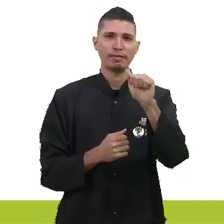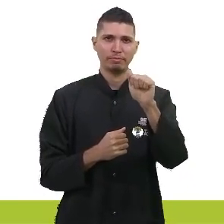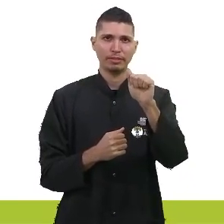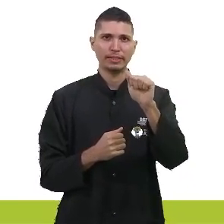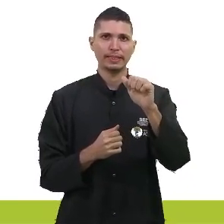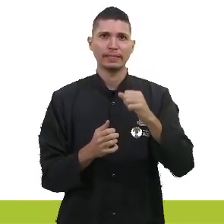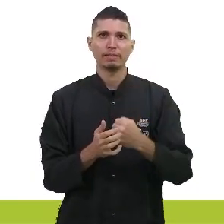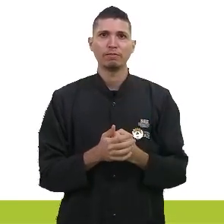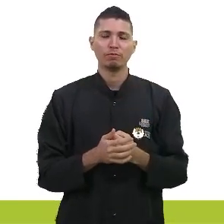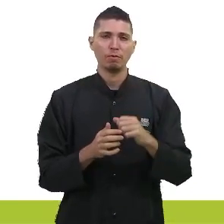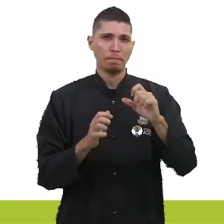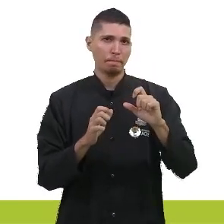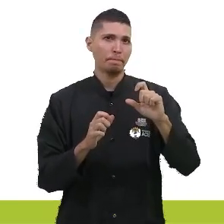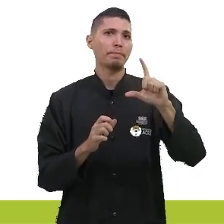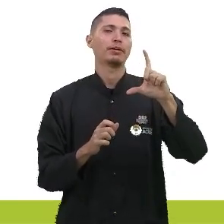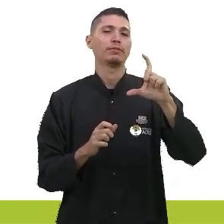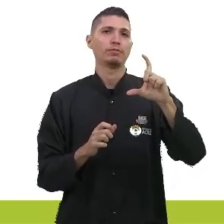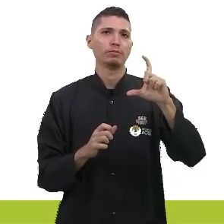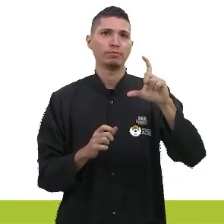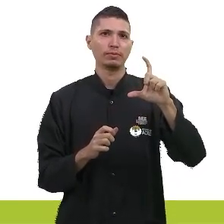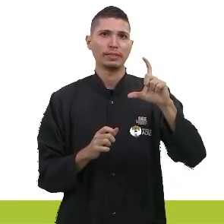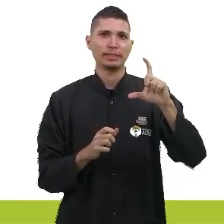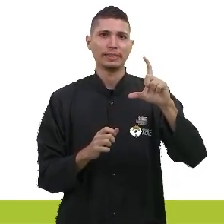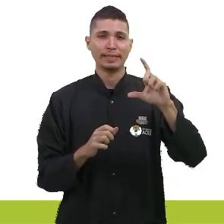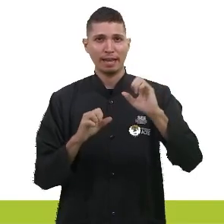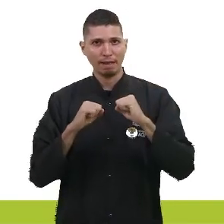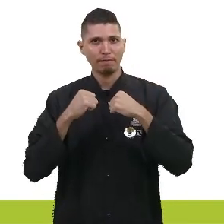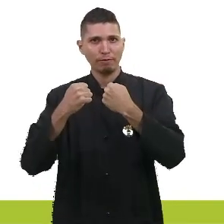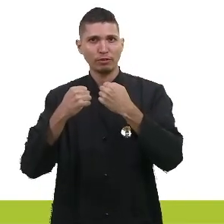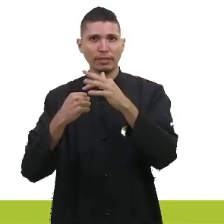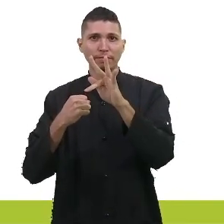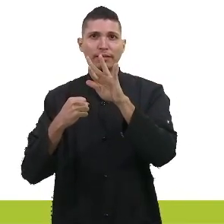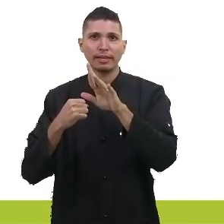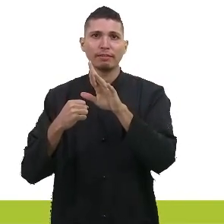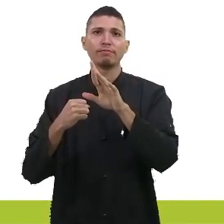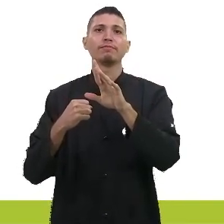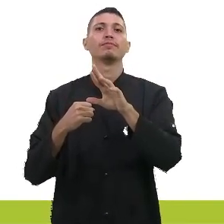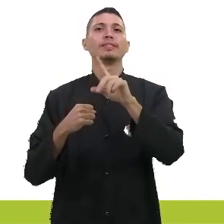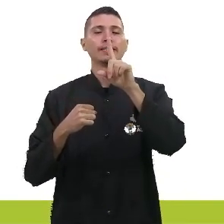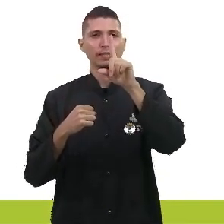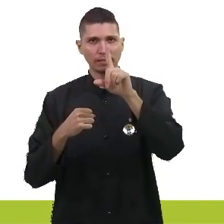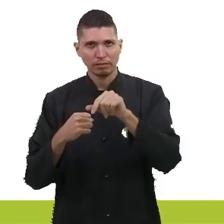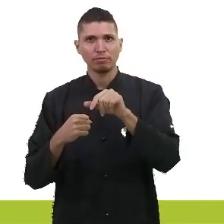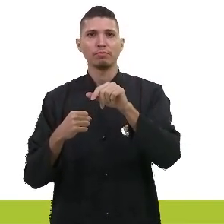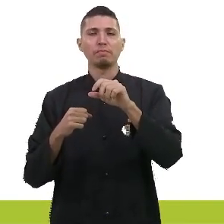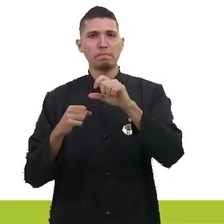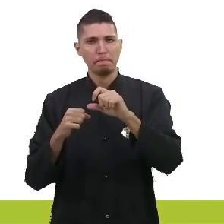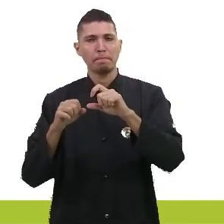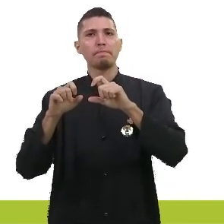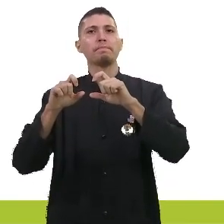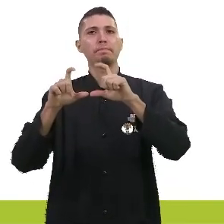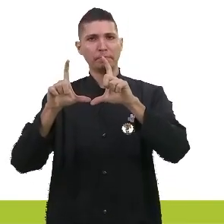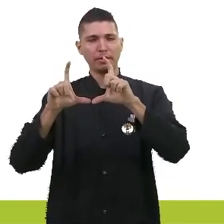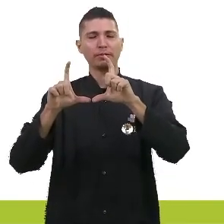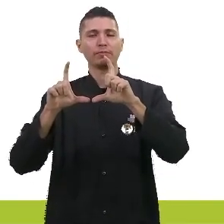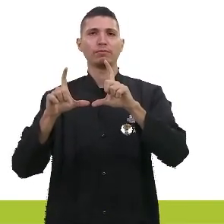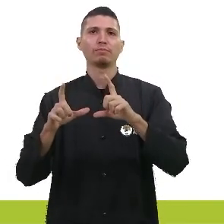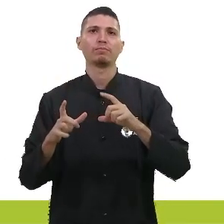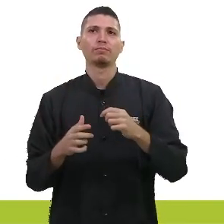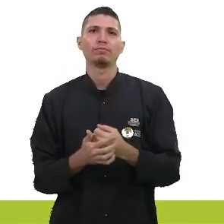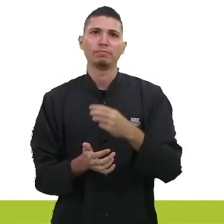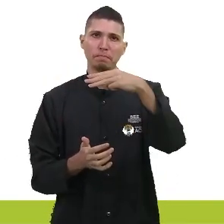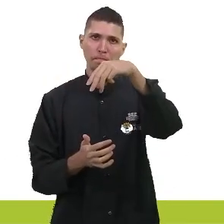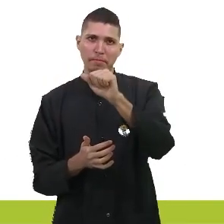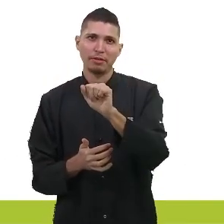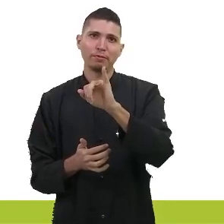maior, a força resultante também será maior. tá ok? Então, gabarito aí a letra